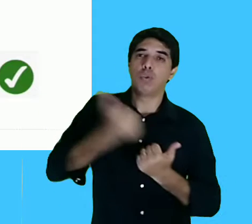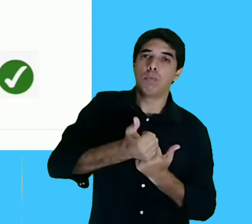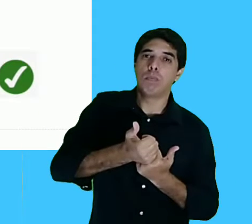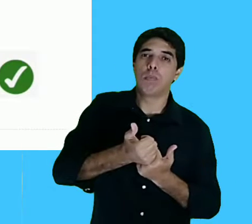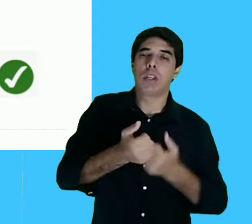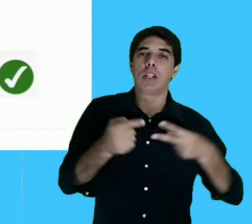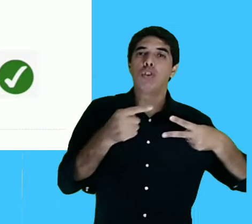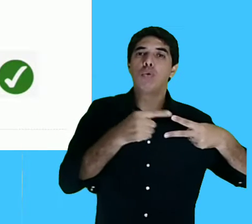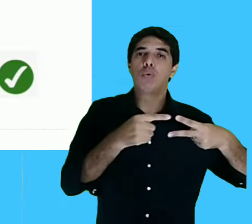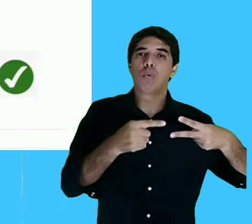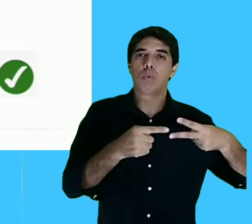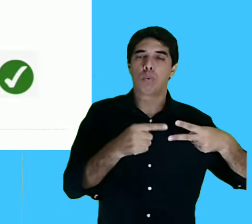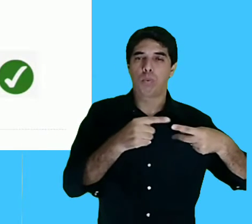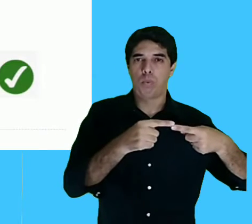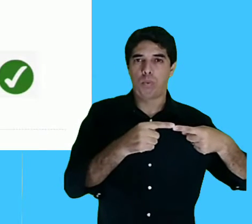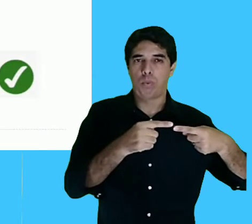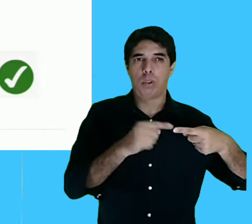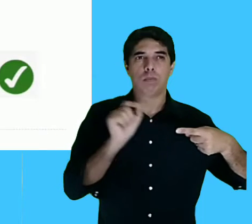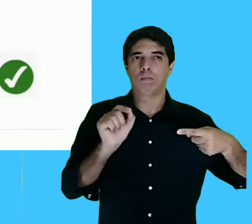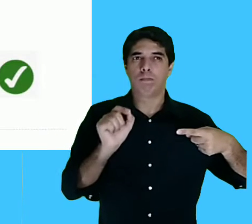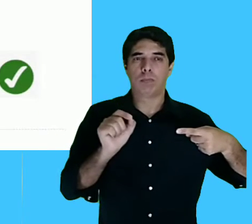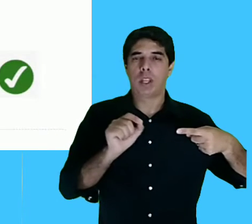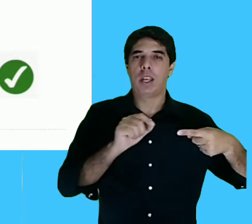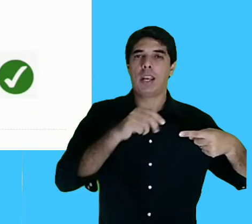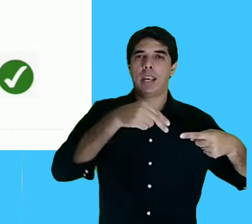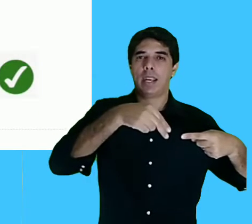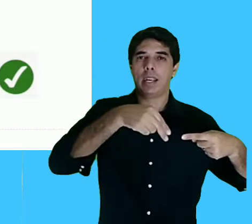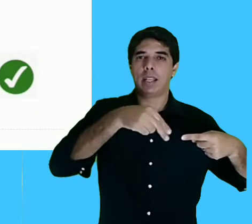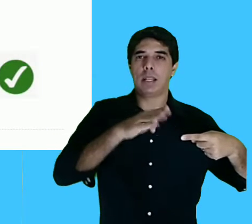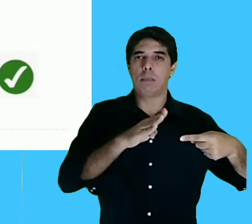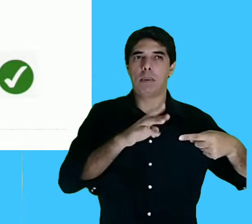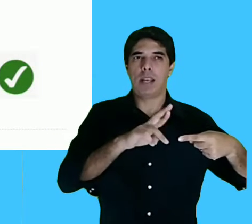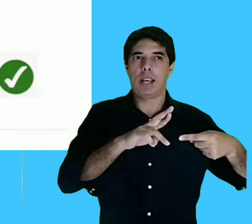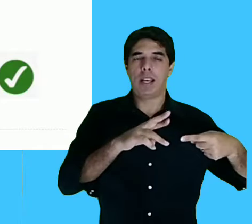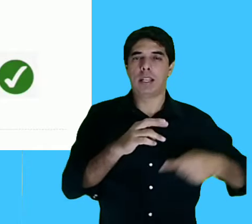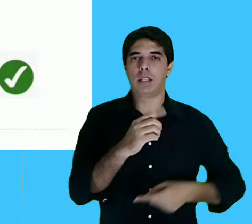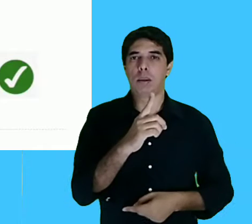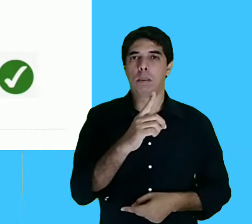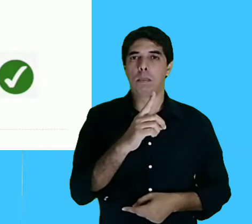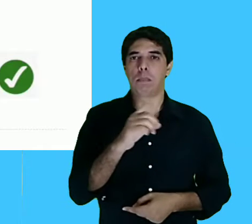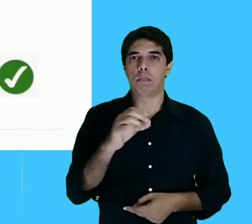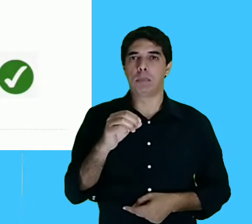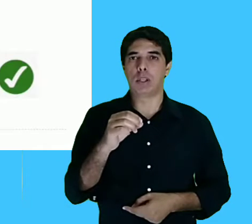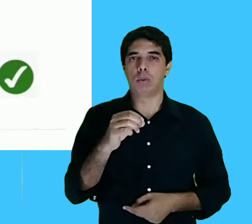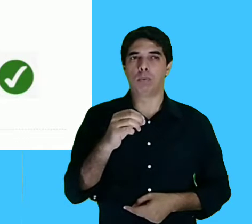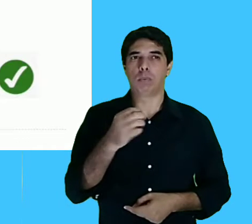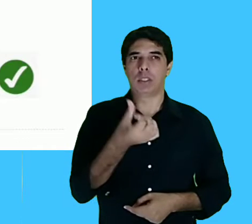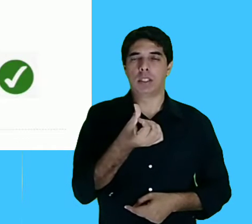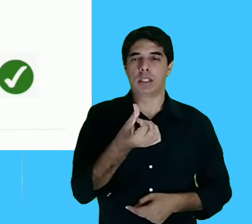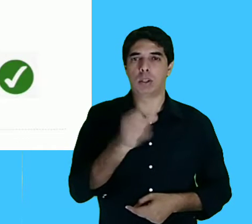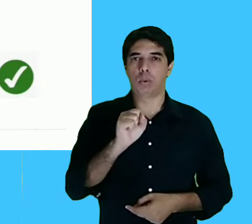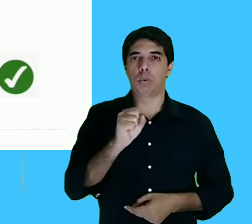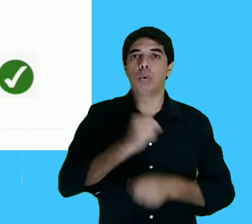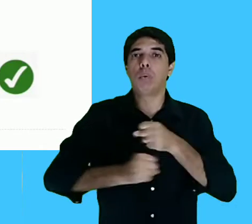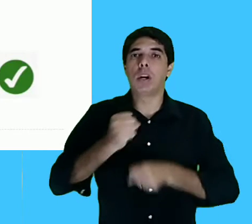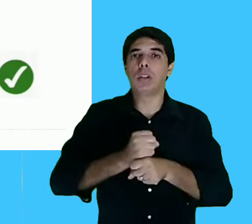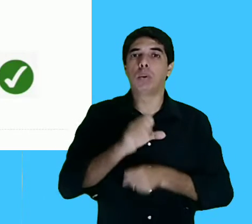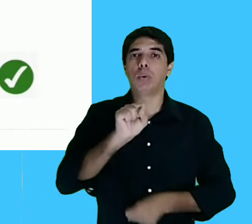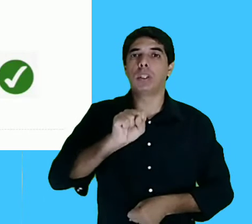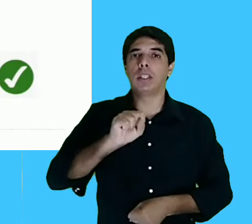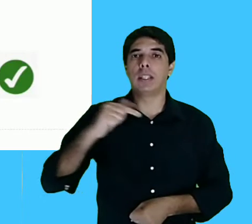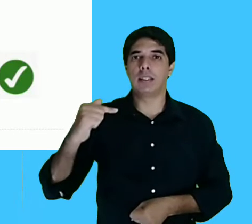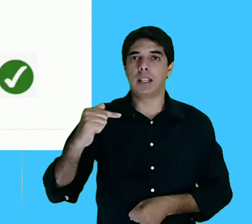1987, que fala sobre layout e dimensões das folhas de desenho. Ela foi